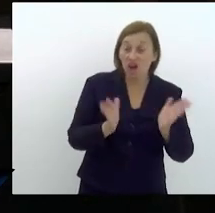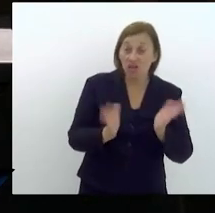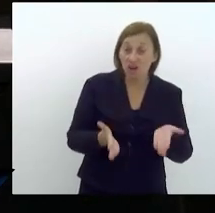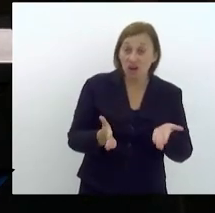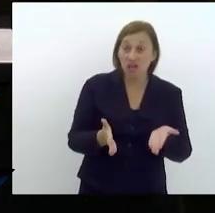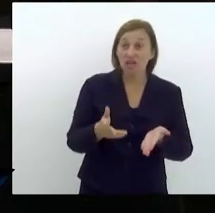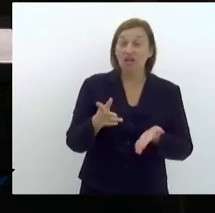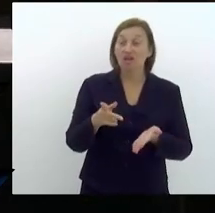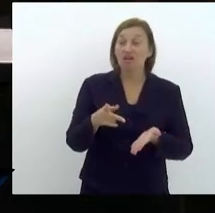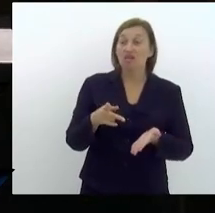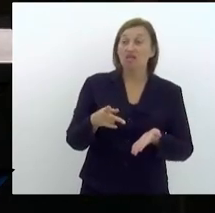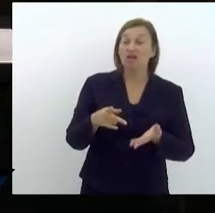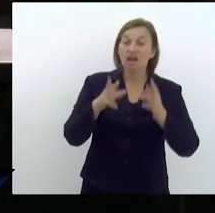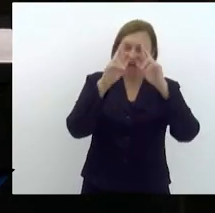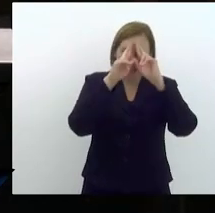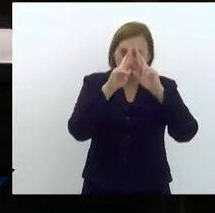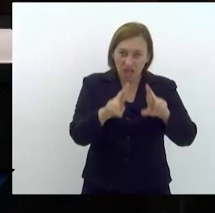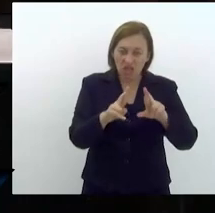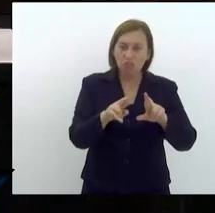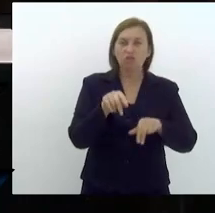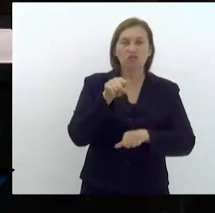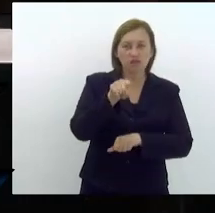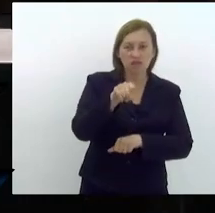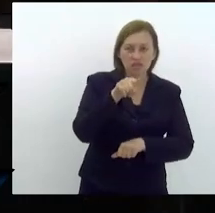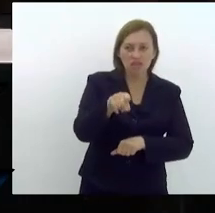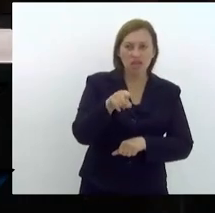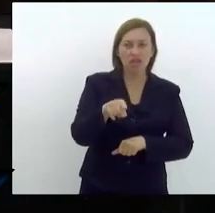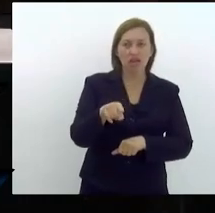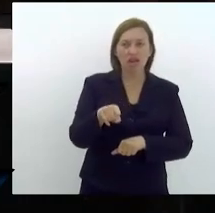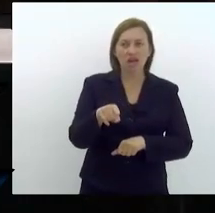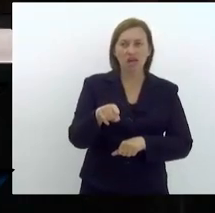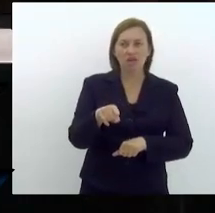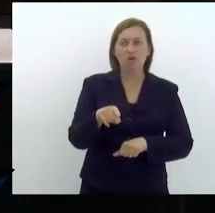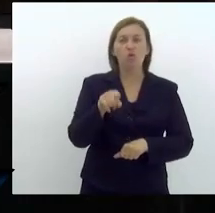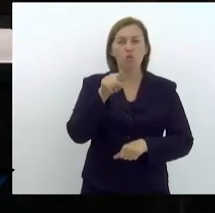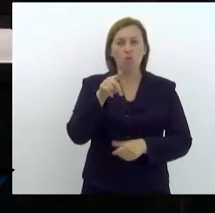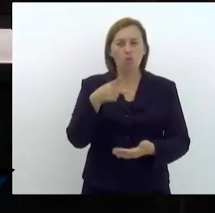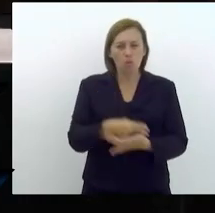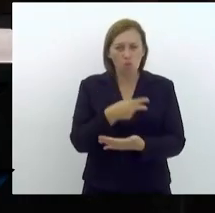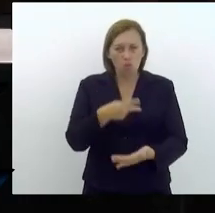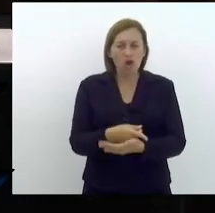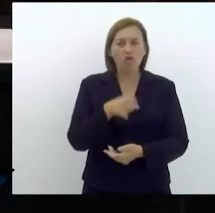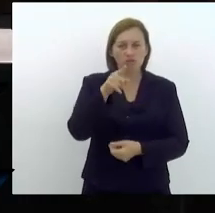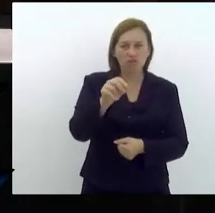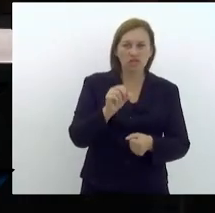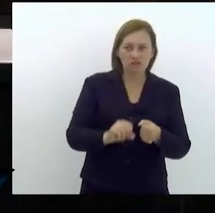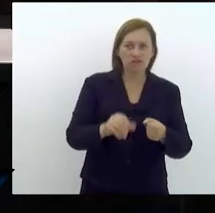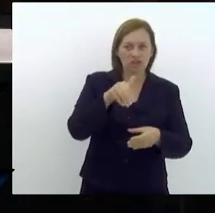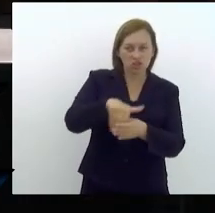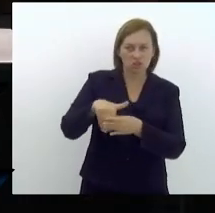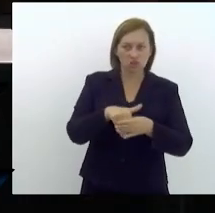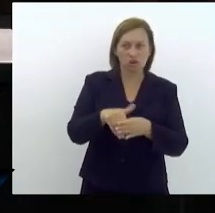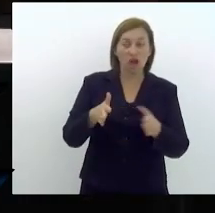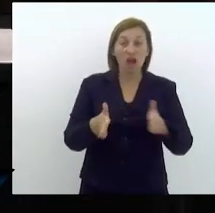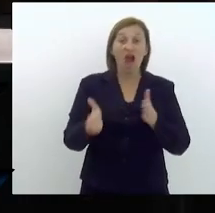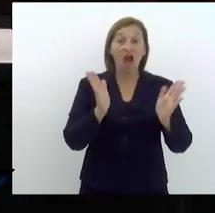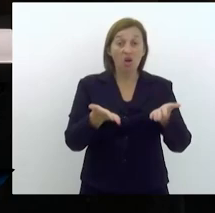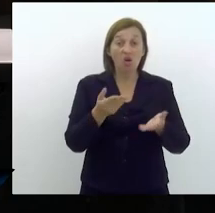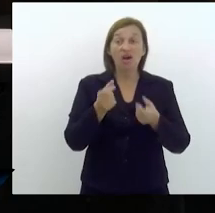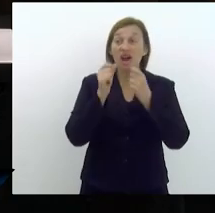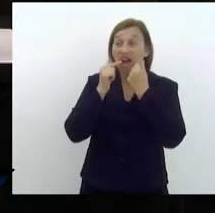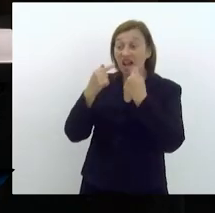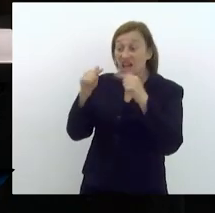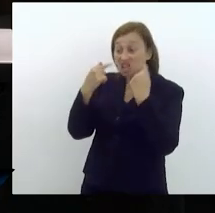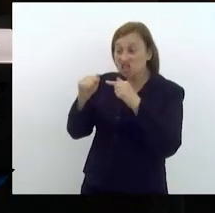uma oposição responsável assuma o erro que Você cometeu e comece a criticar o governo Lula